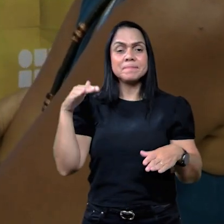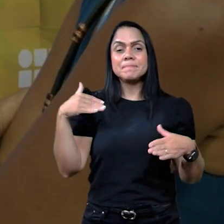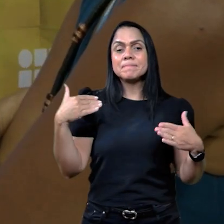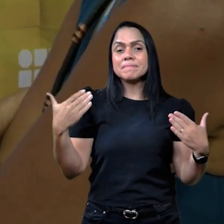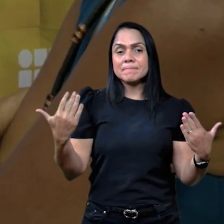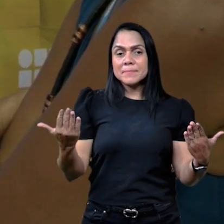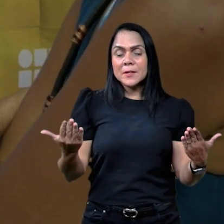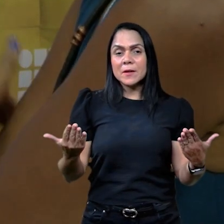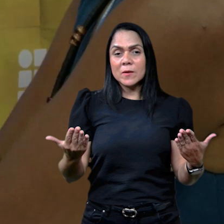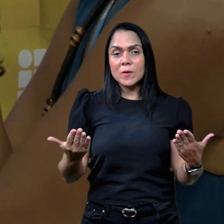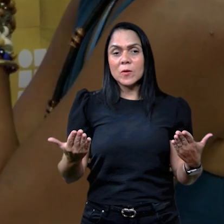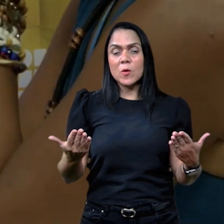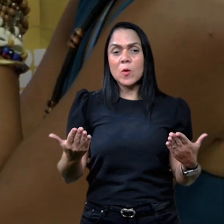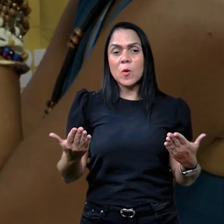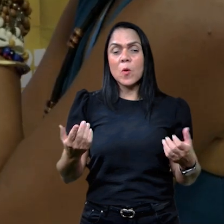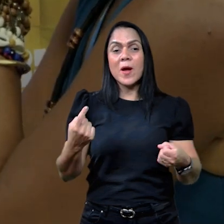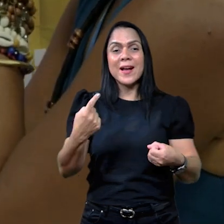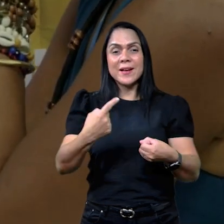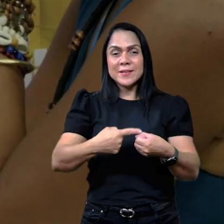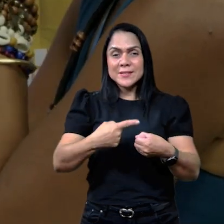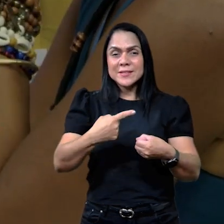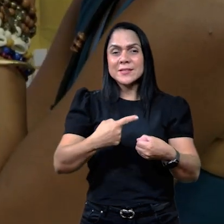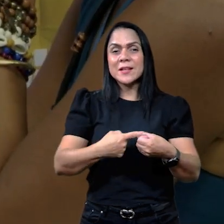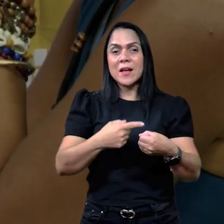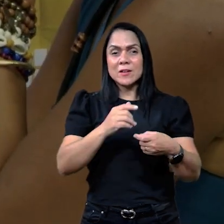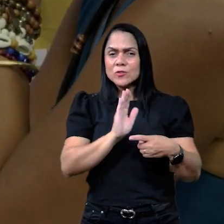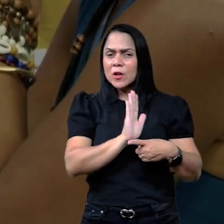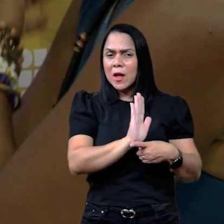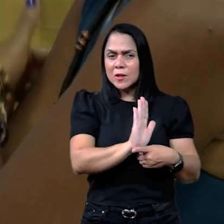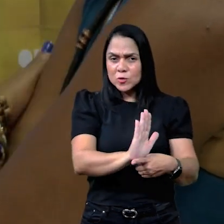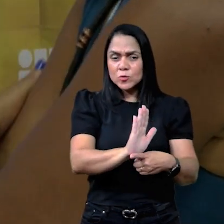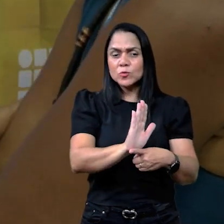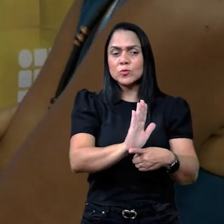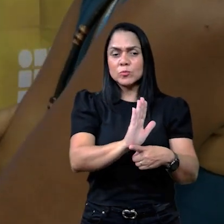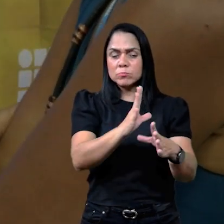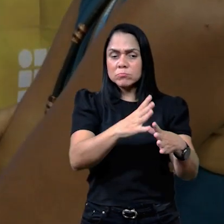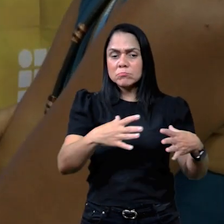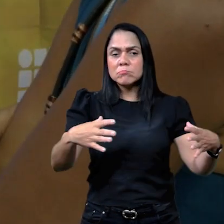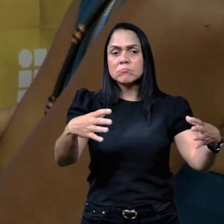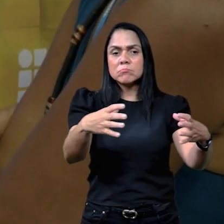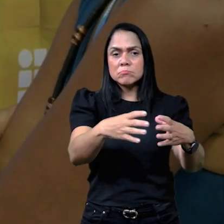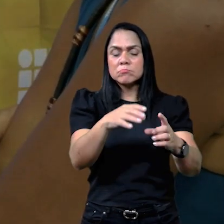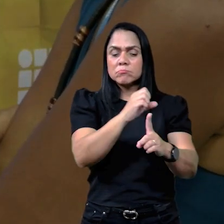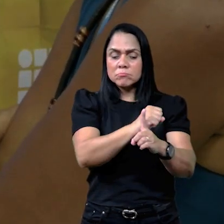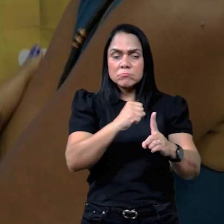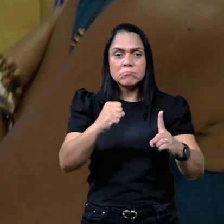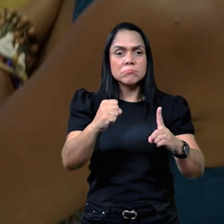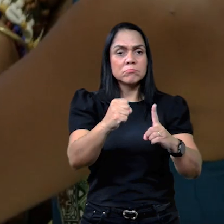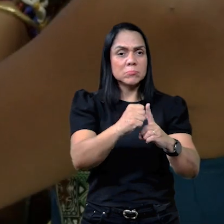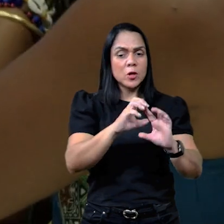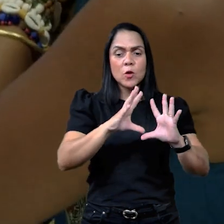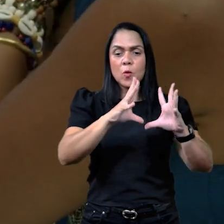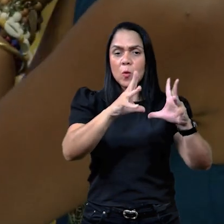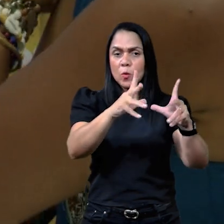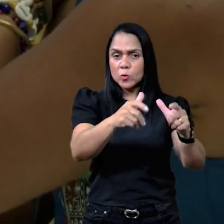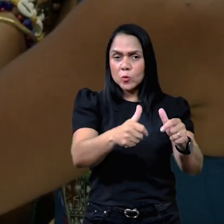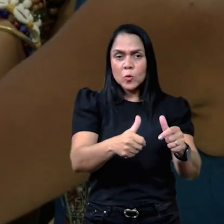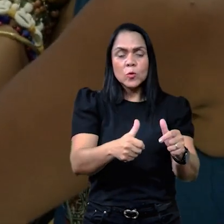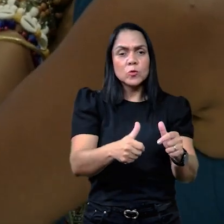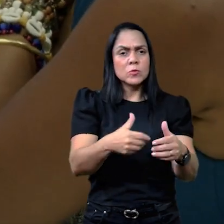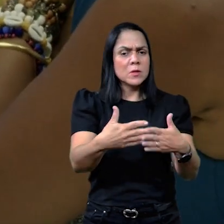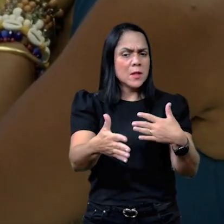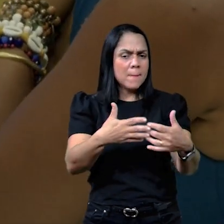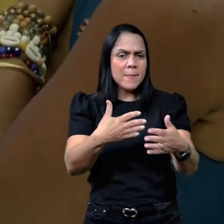Então, o município ele tem que atender a sua população como um todo, né? Então, independente de